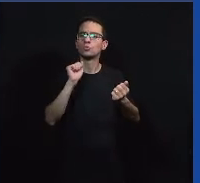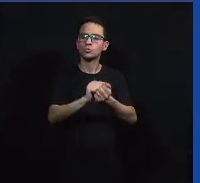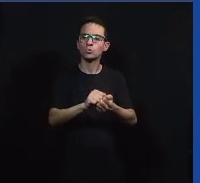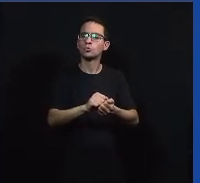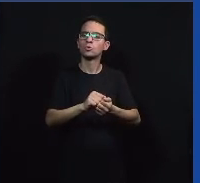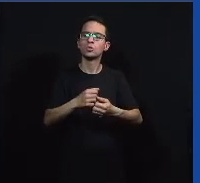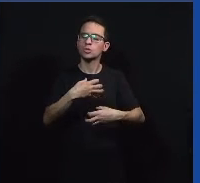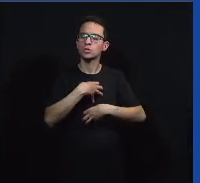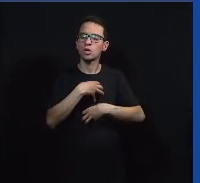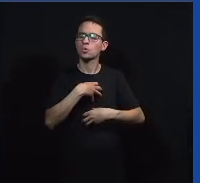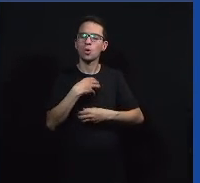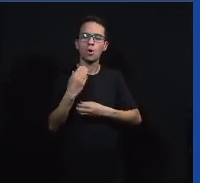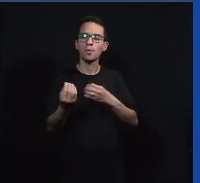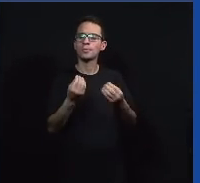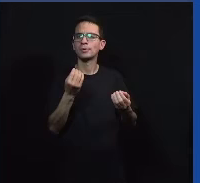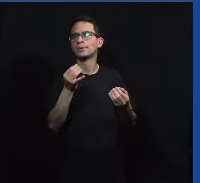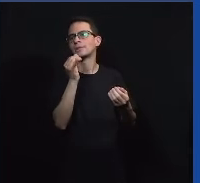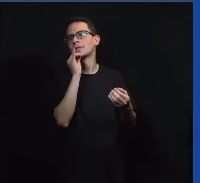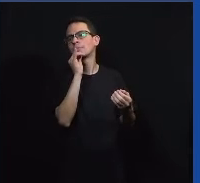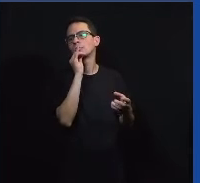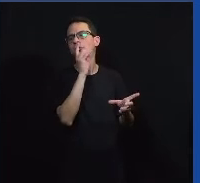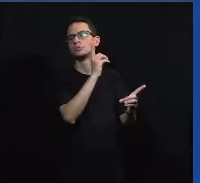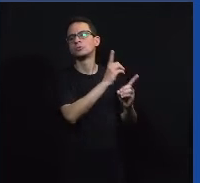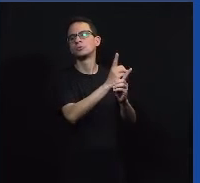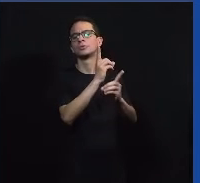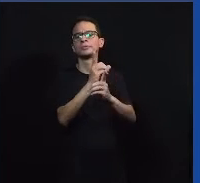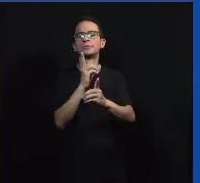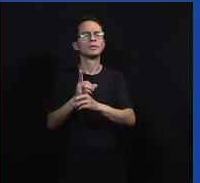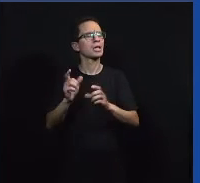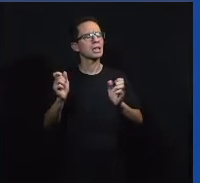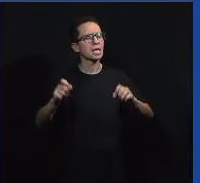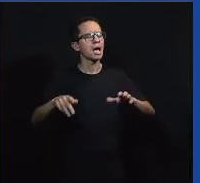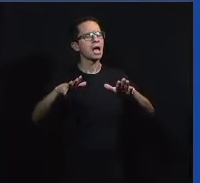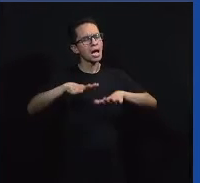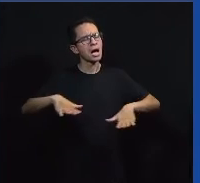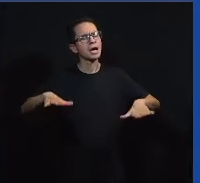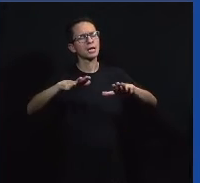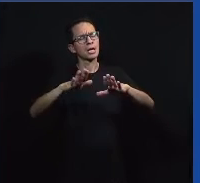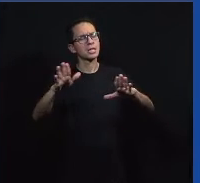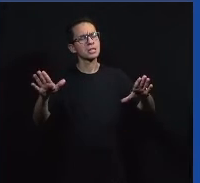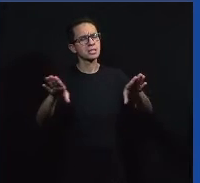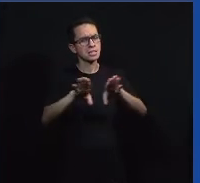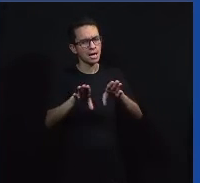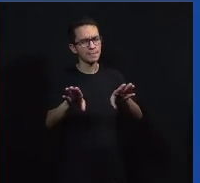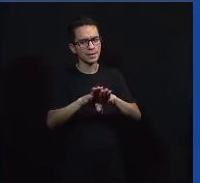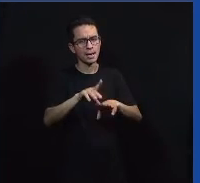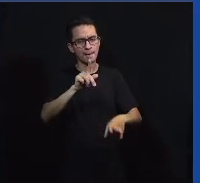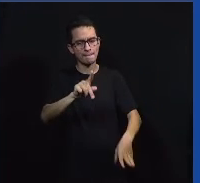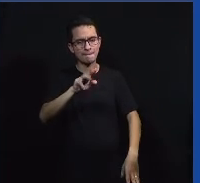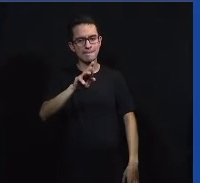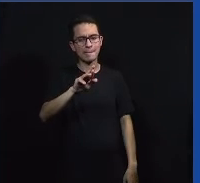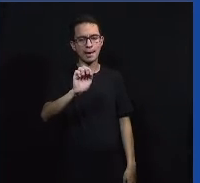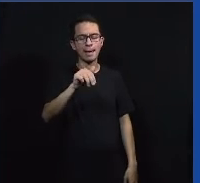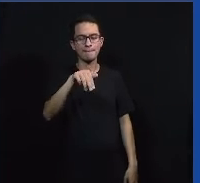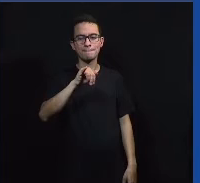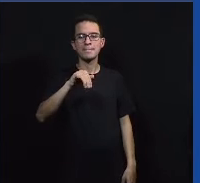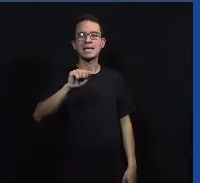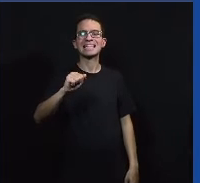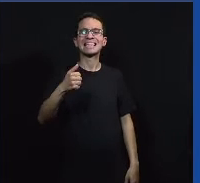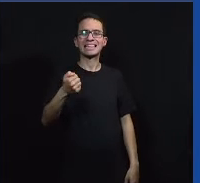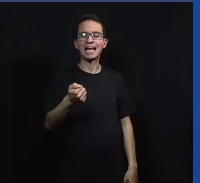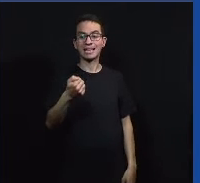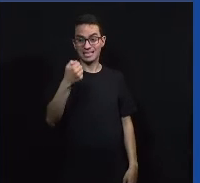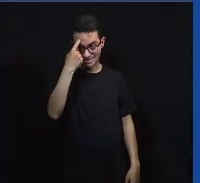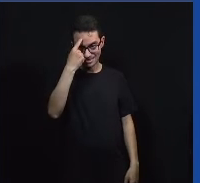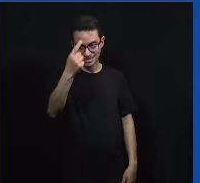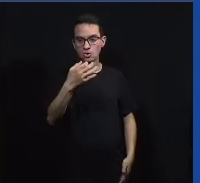forma a gente pudesse ir ali encontrando as potencialidades do território, que é um pouco a nossa premissa, né? Então, assim, do ponto de vista